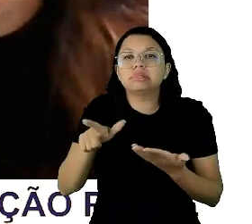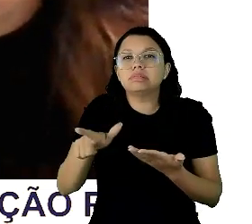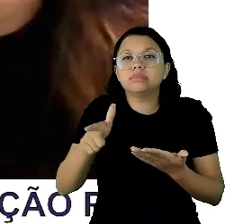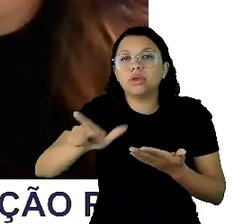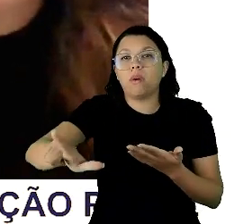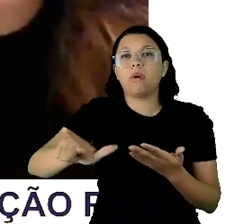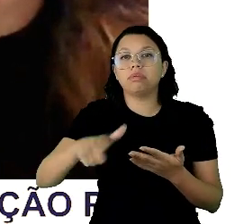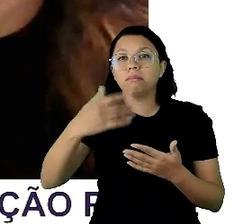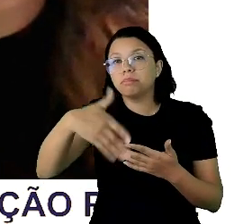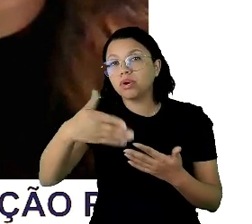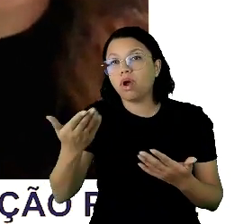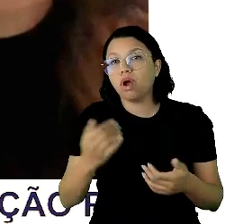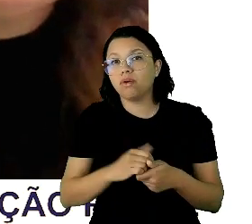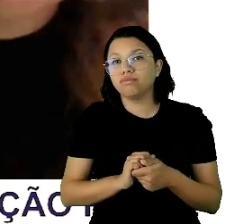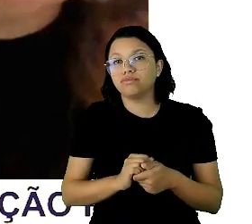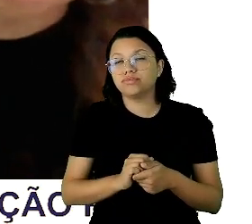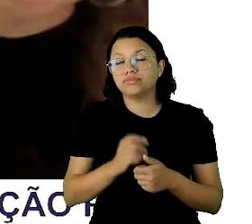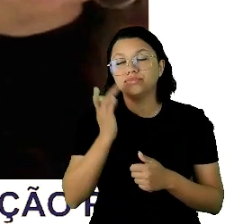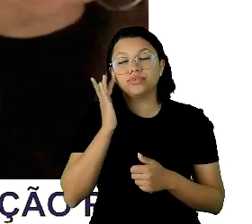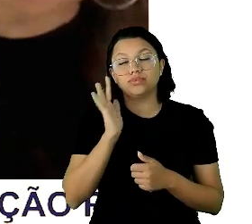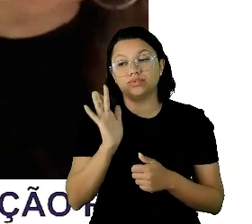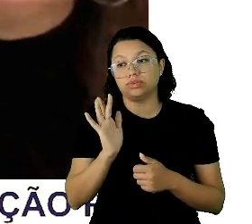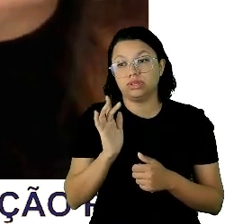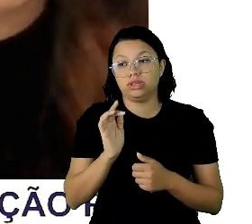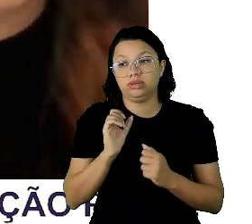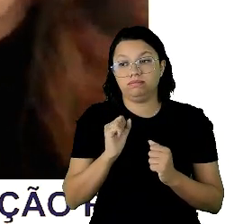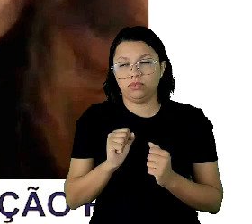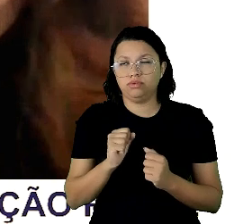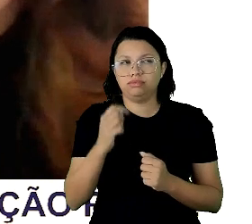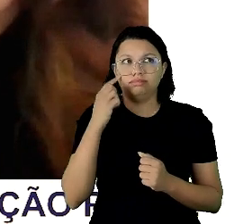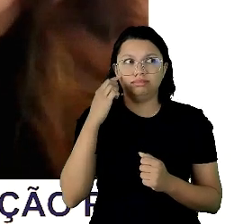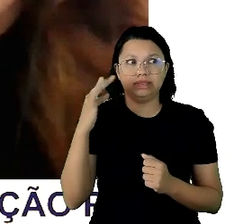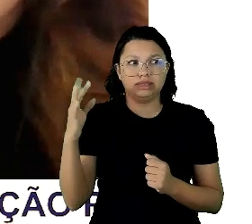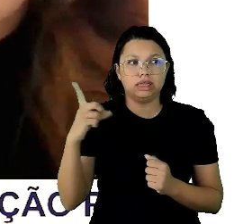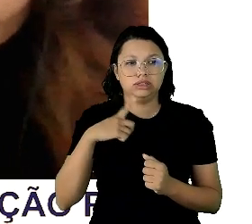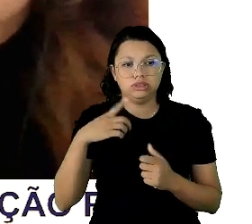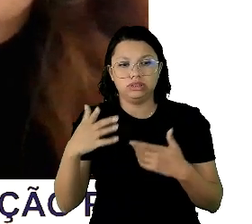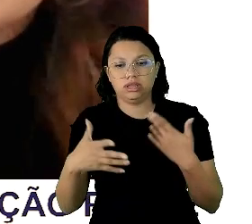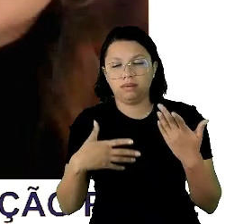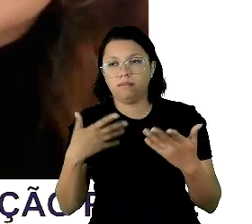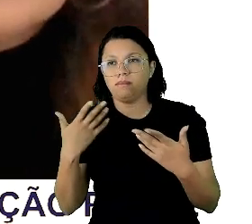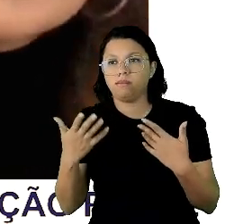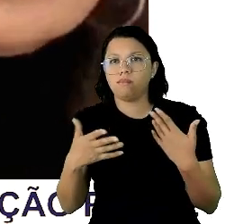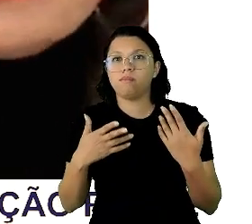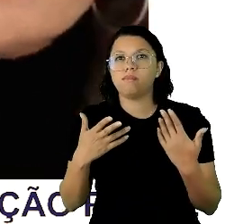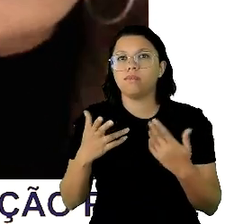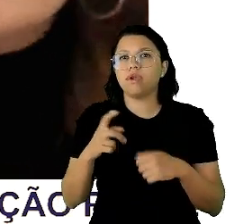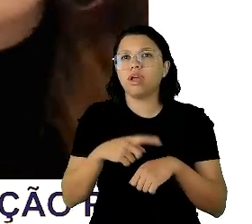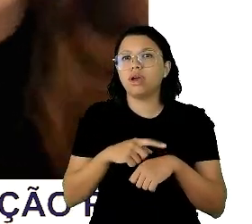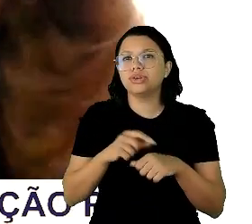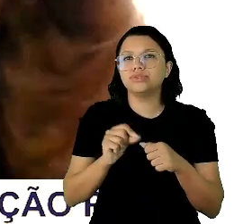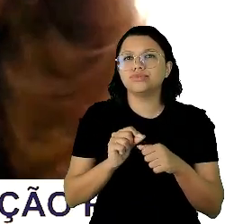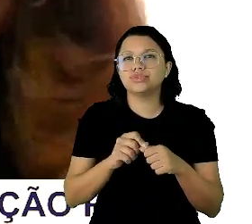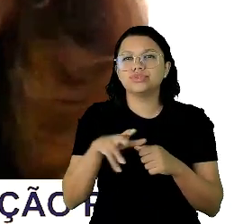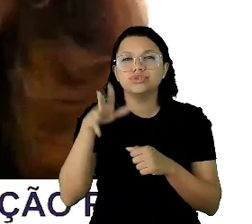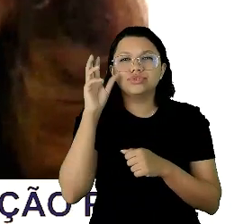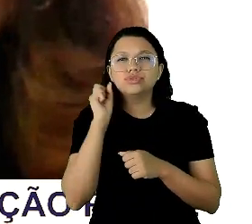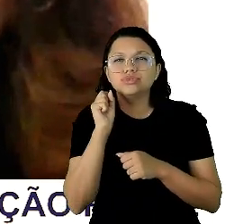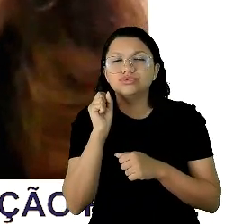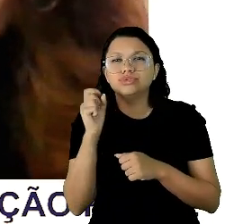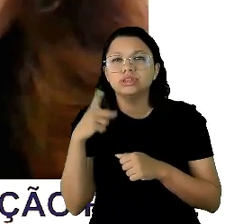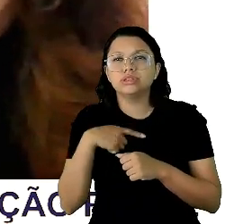se a gente poderia pensar aí de ter, na hora de fazer essa escuta, de ter 2 juízes